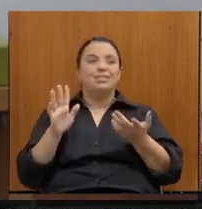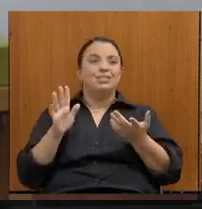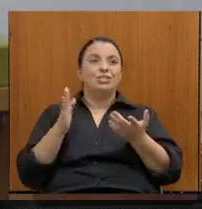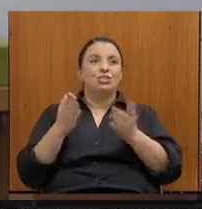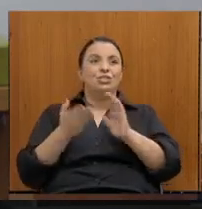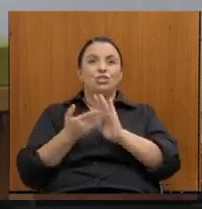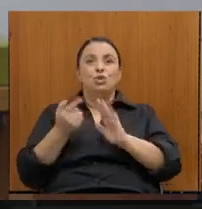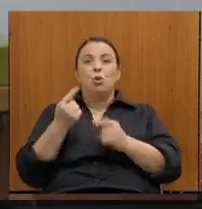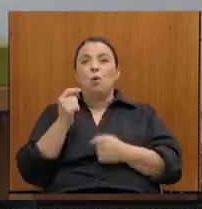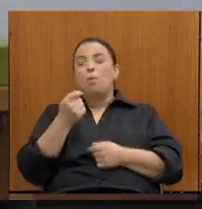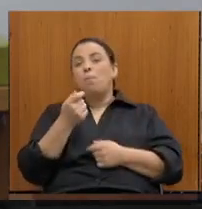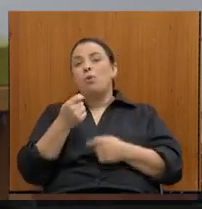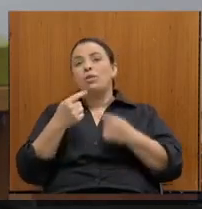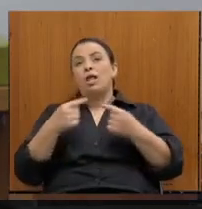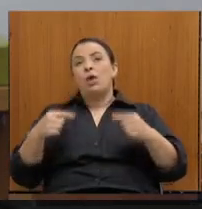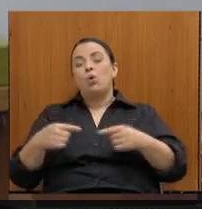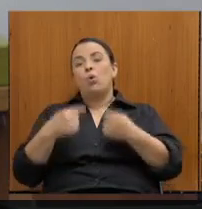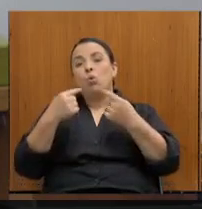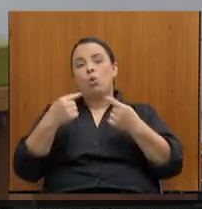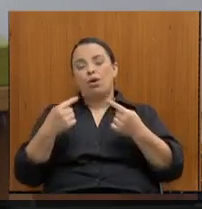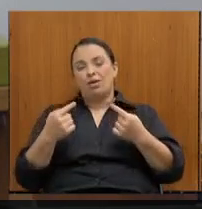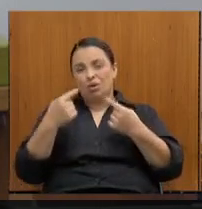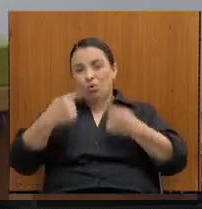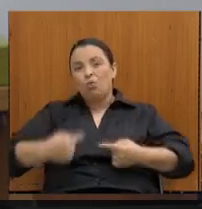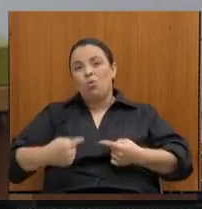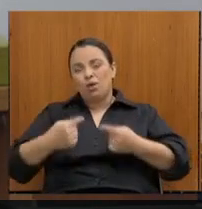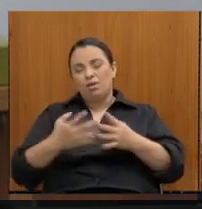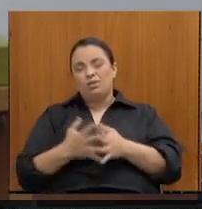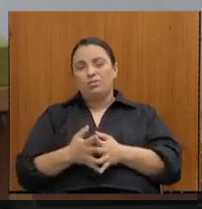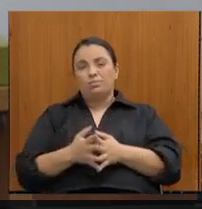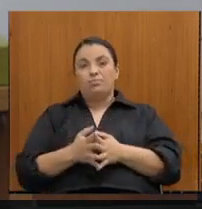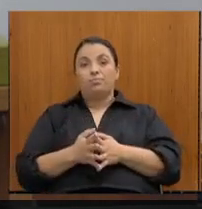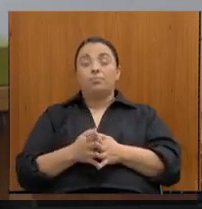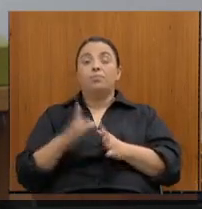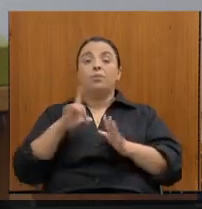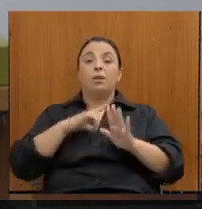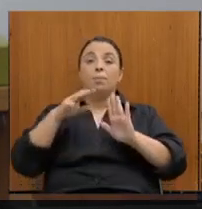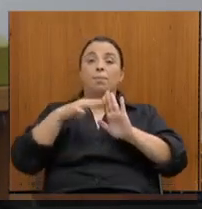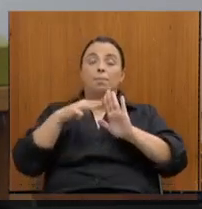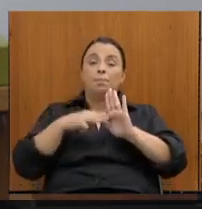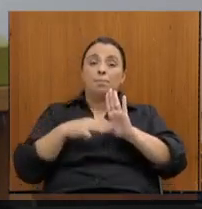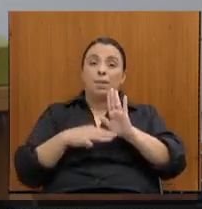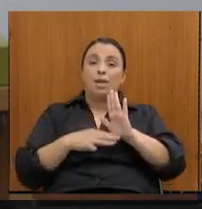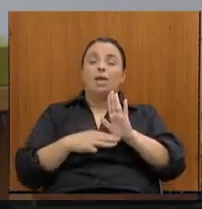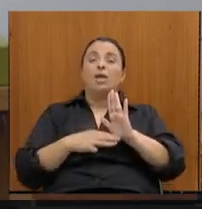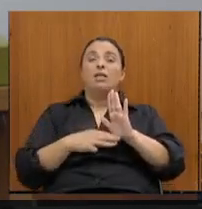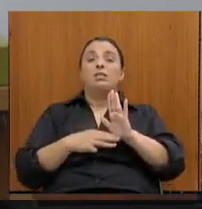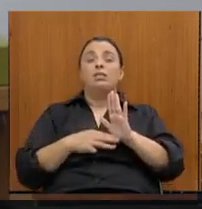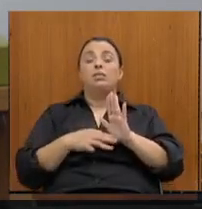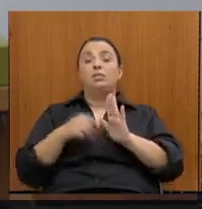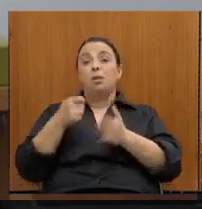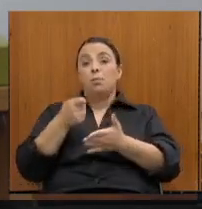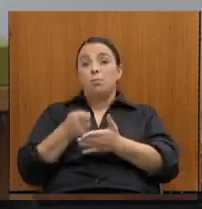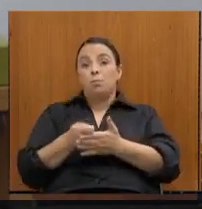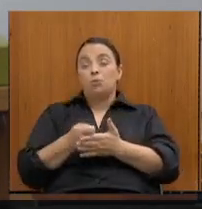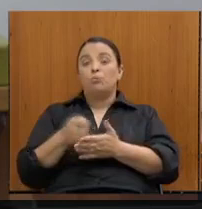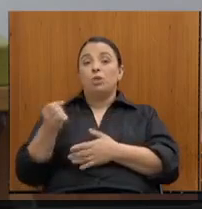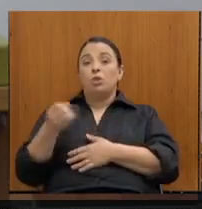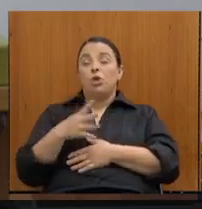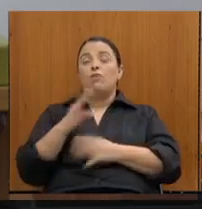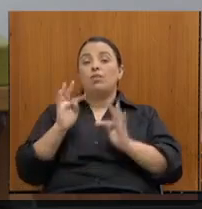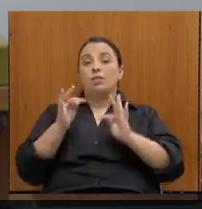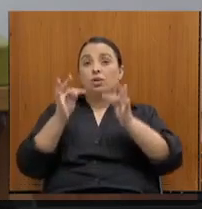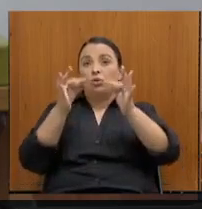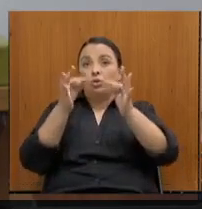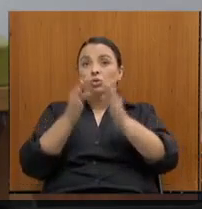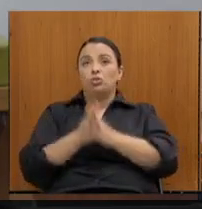disso o estabelecimento de metodologia comercial incentivos de impostos para nova tecnologia como Associação